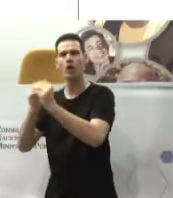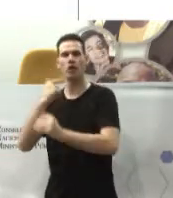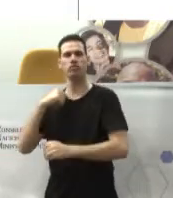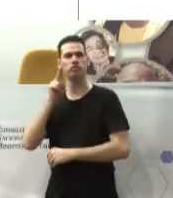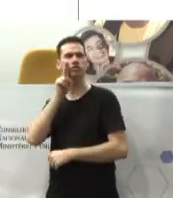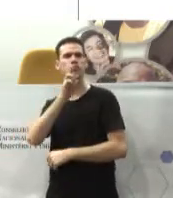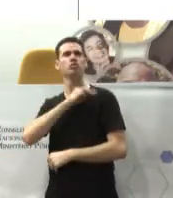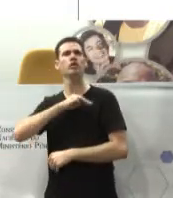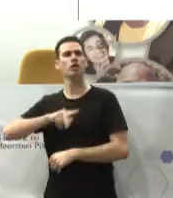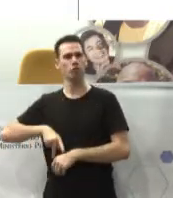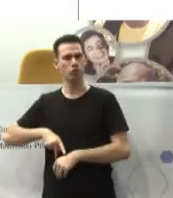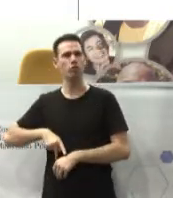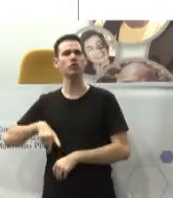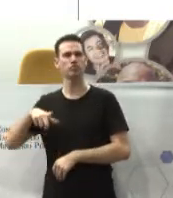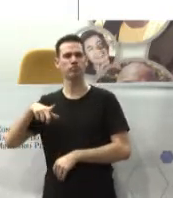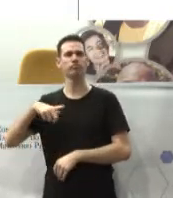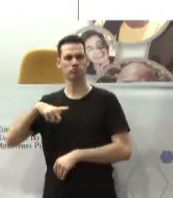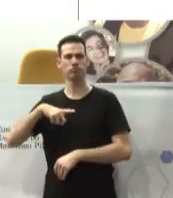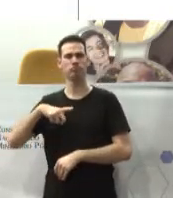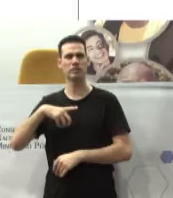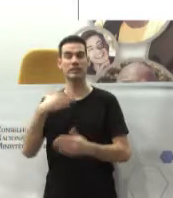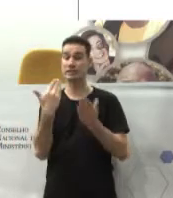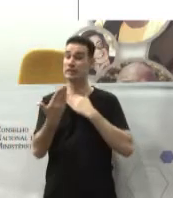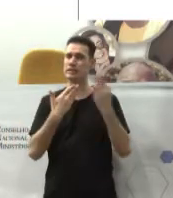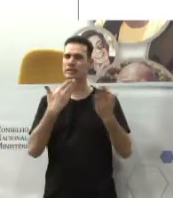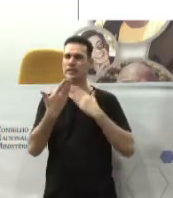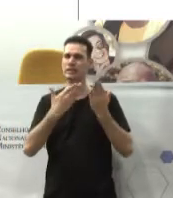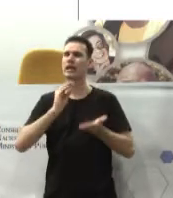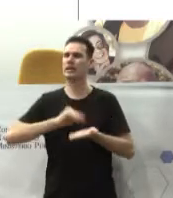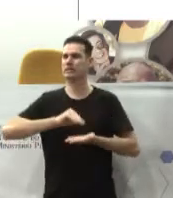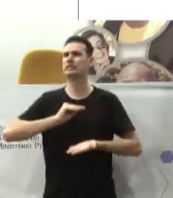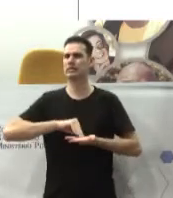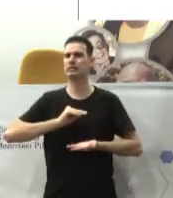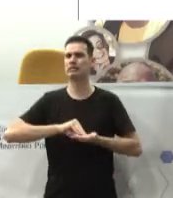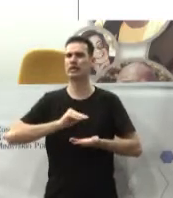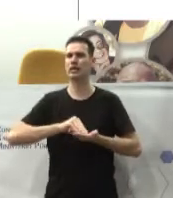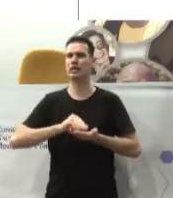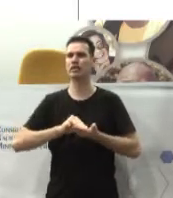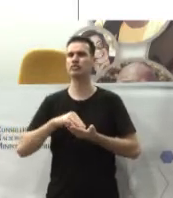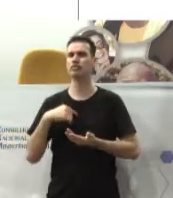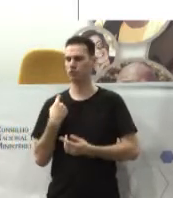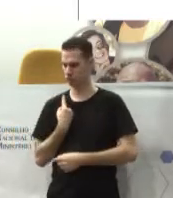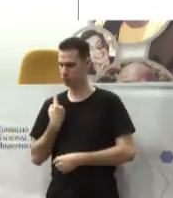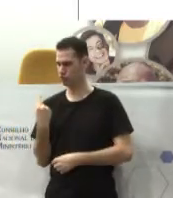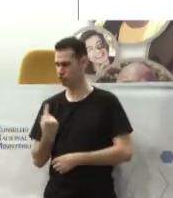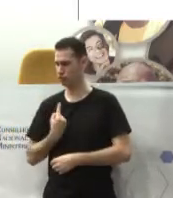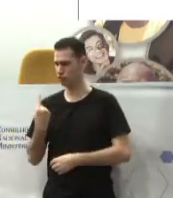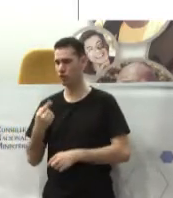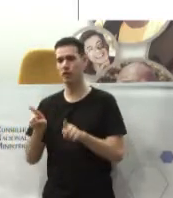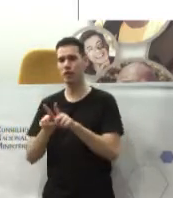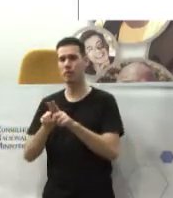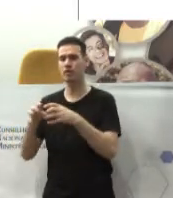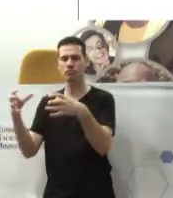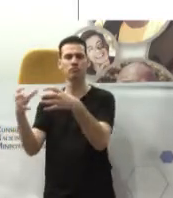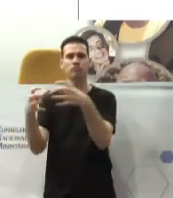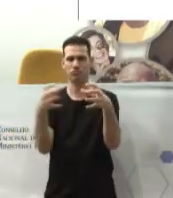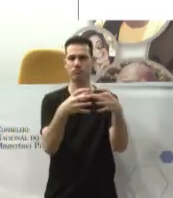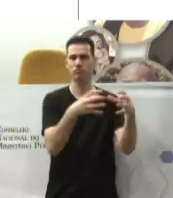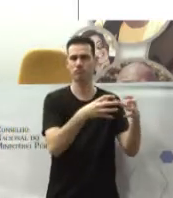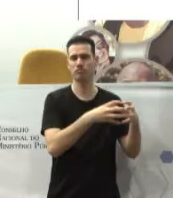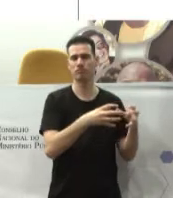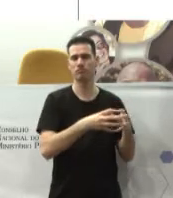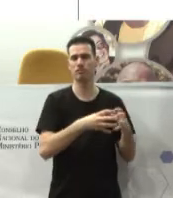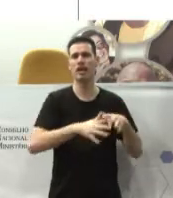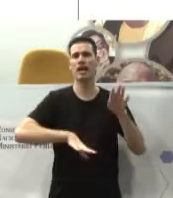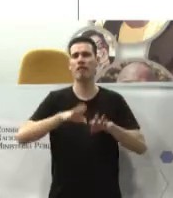ainda tem uma discussão não concluída entre o individual e o coletivo. Isso ocorre com muita clareza na COPEDES. Não